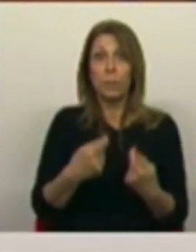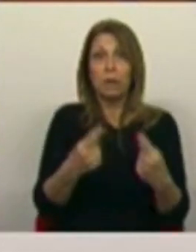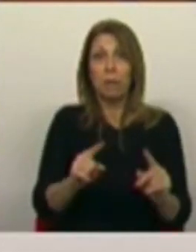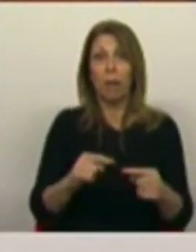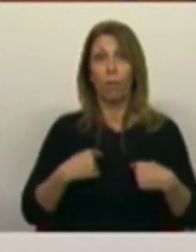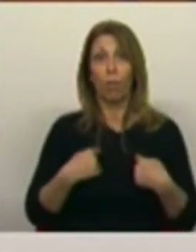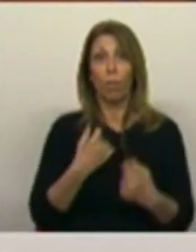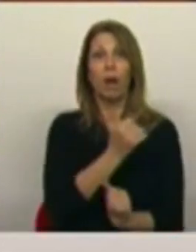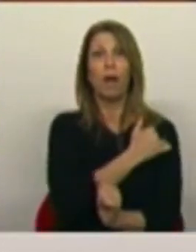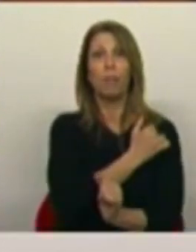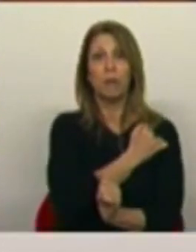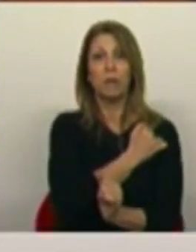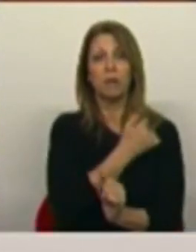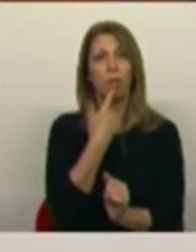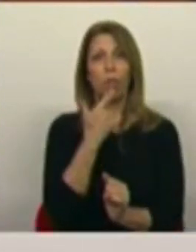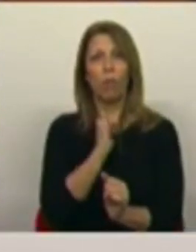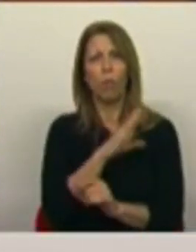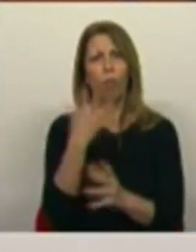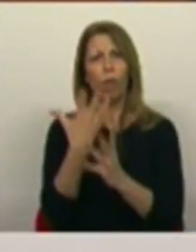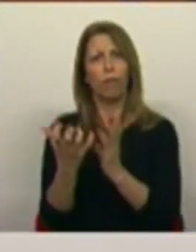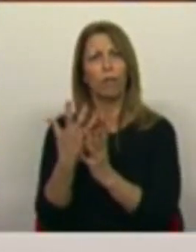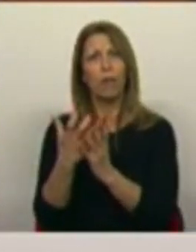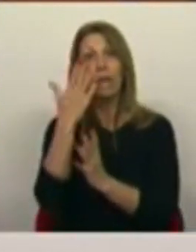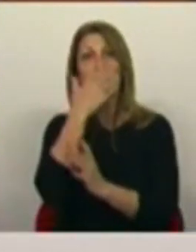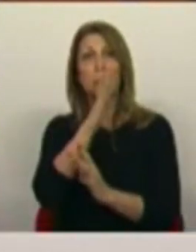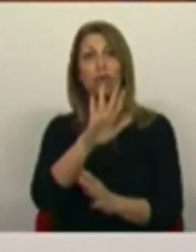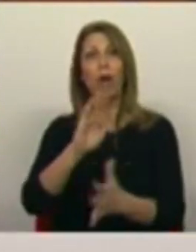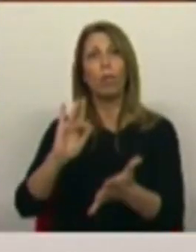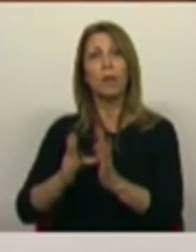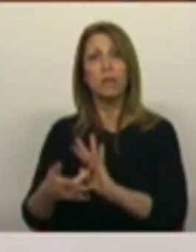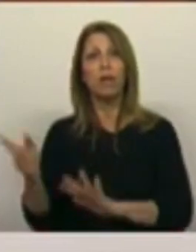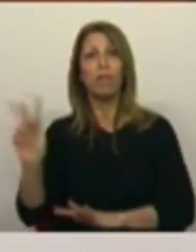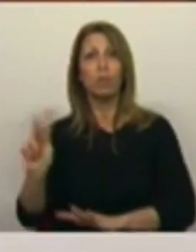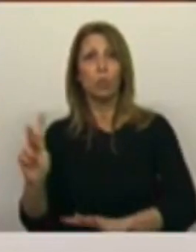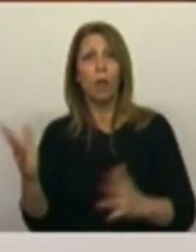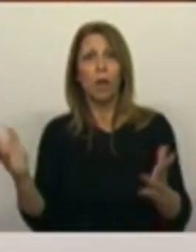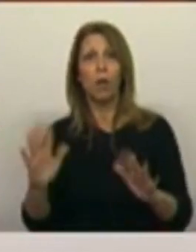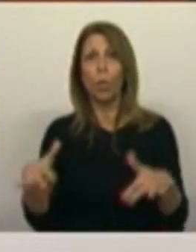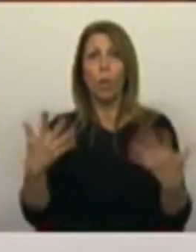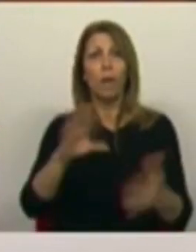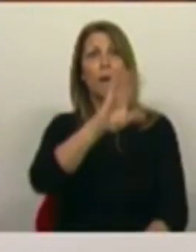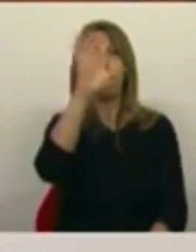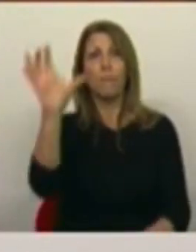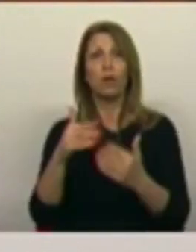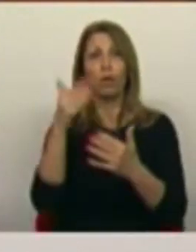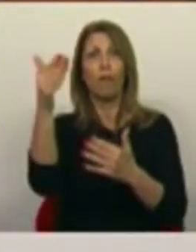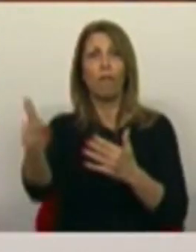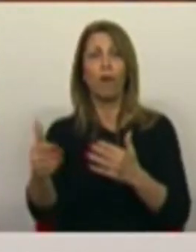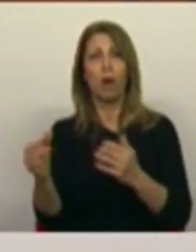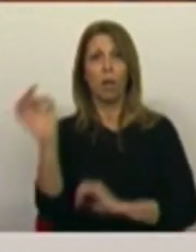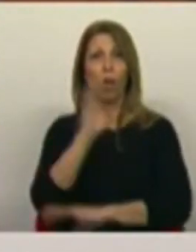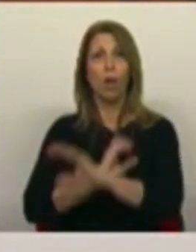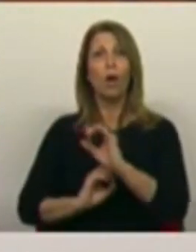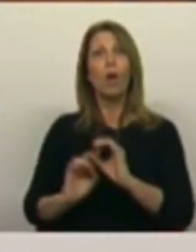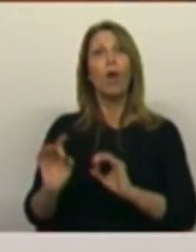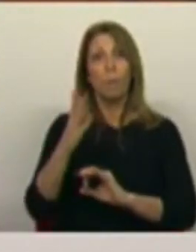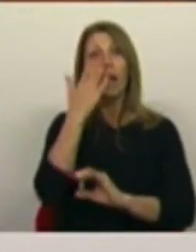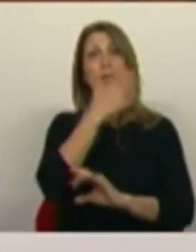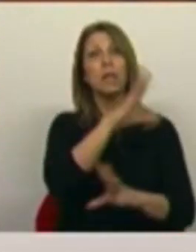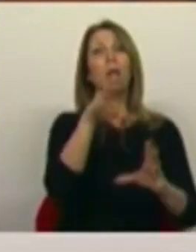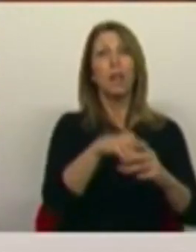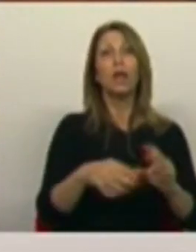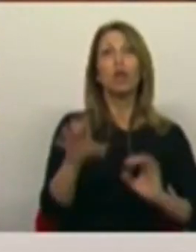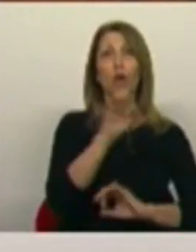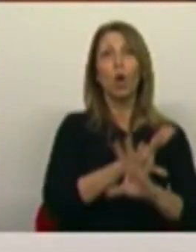própria habitação, não as possa deduzir se estiver no Brasil, na Venezuela, em qualquer país extracomunitário, e se estiver na Europa as possa